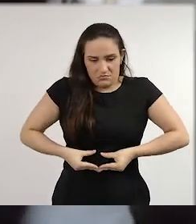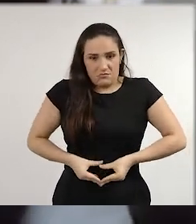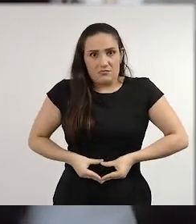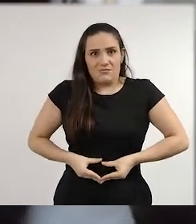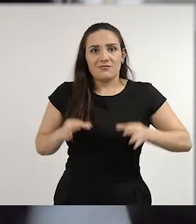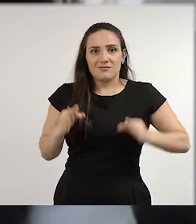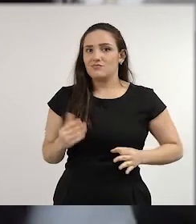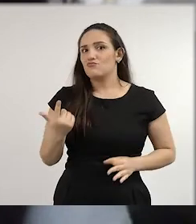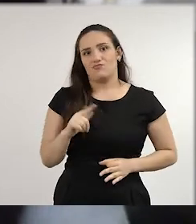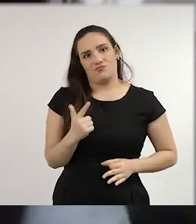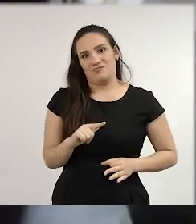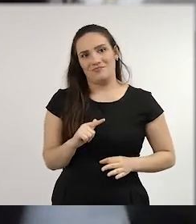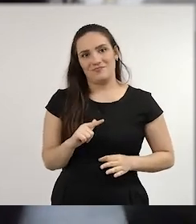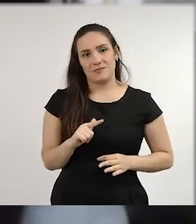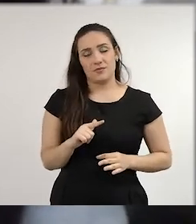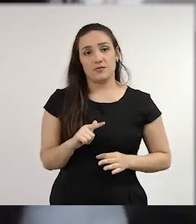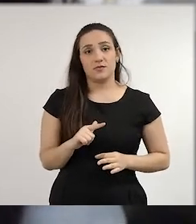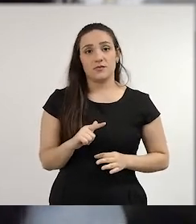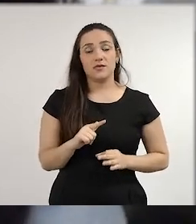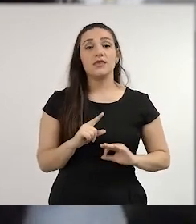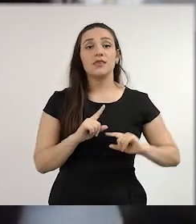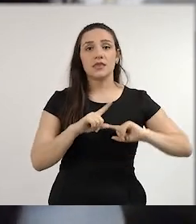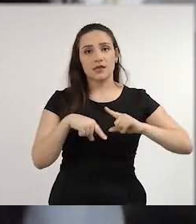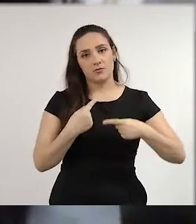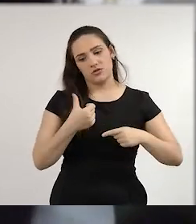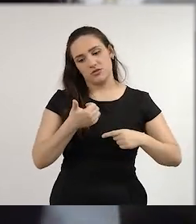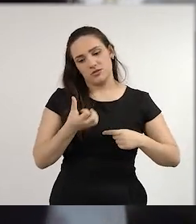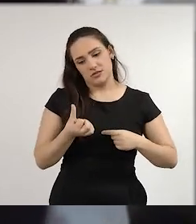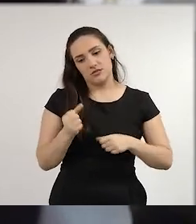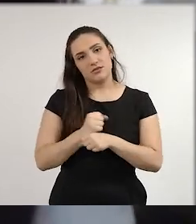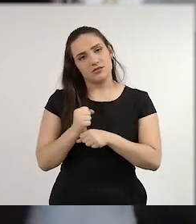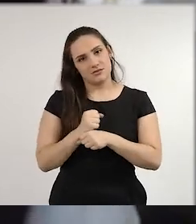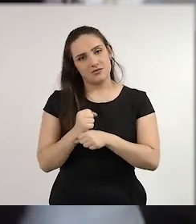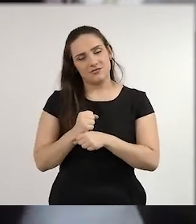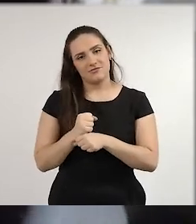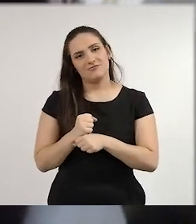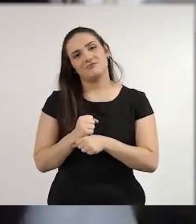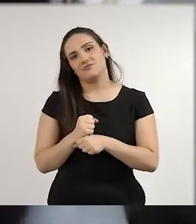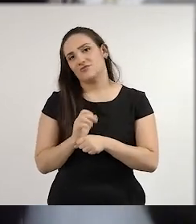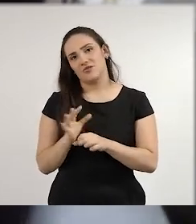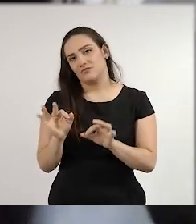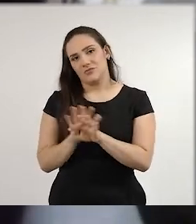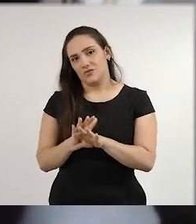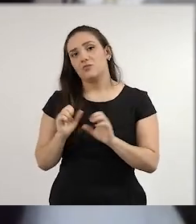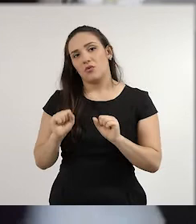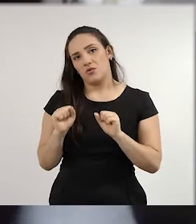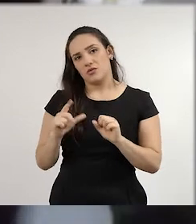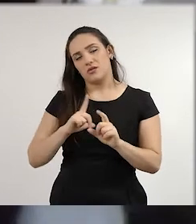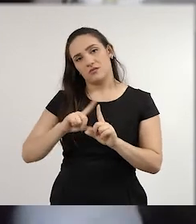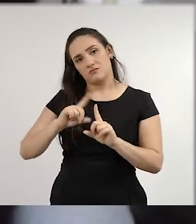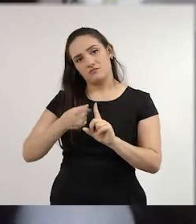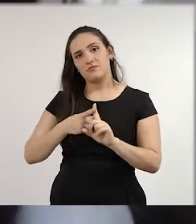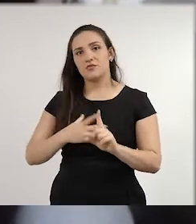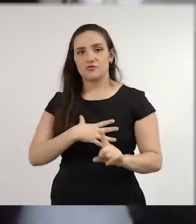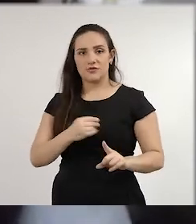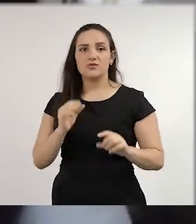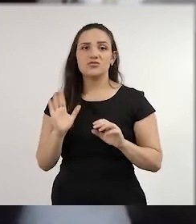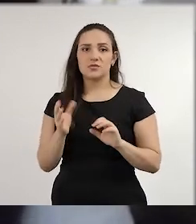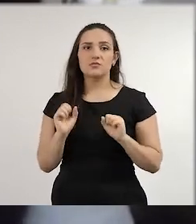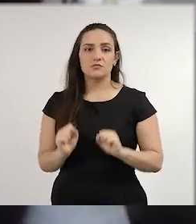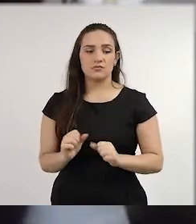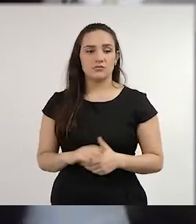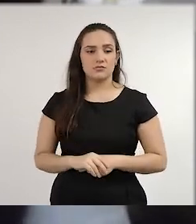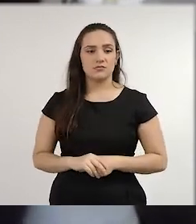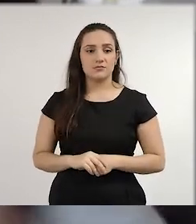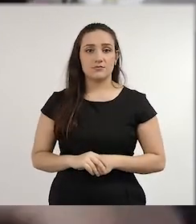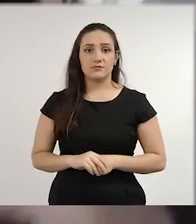tão adequado. Depois dos 16 anos, nossas avós, bisavós mostram que já está preparada, sim, para o momento